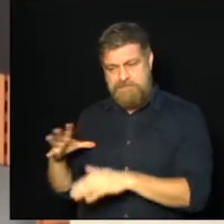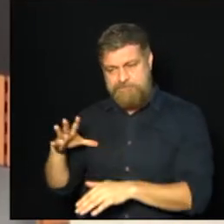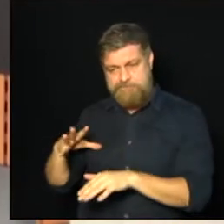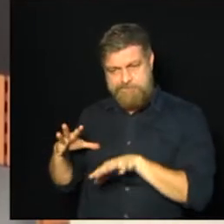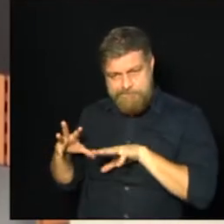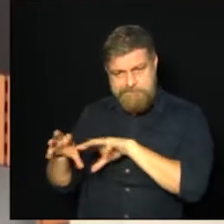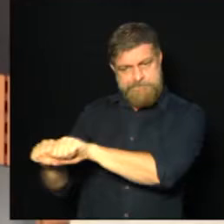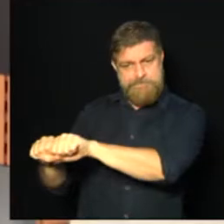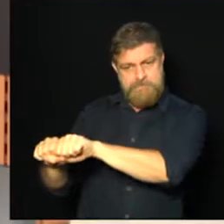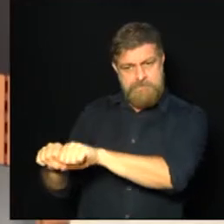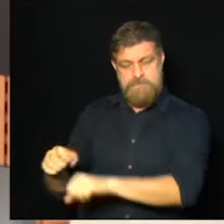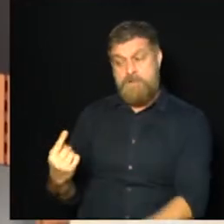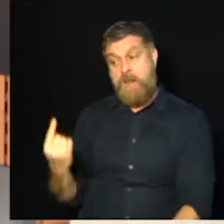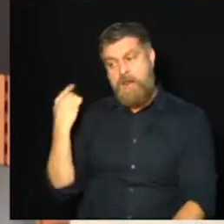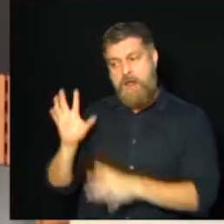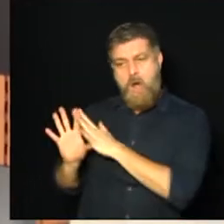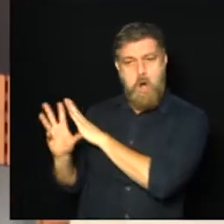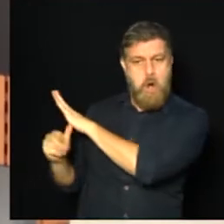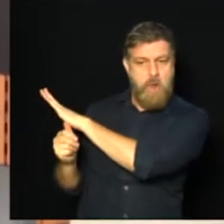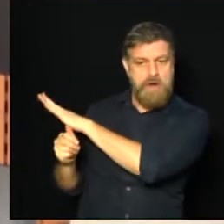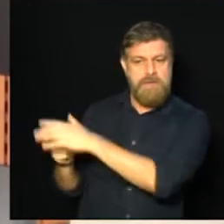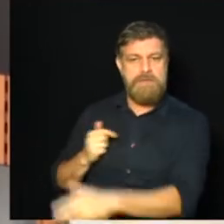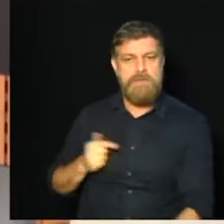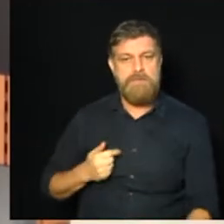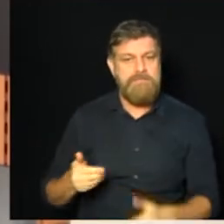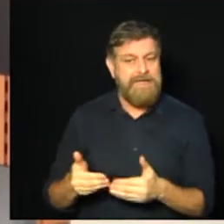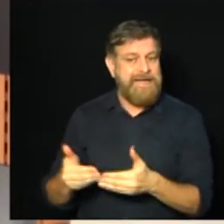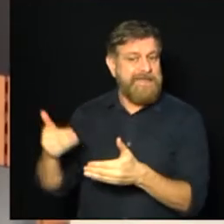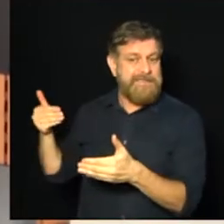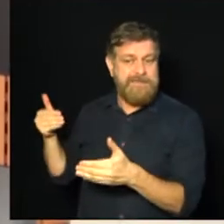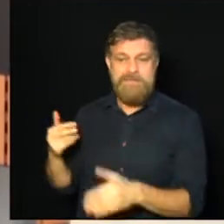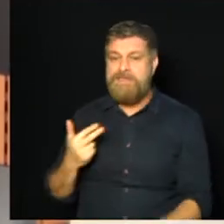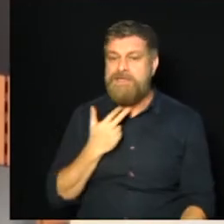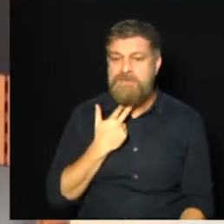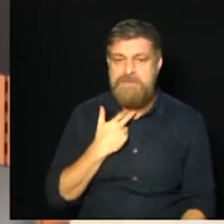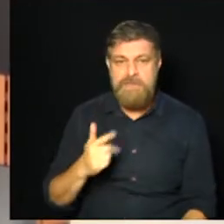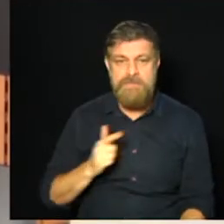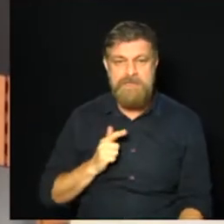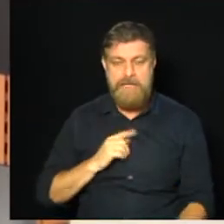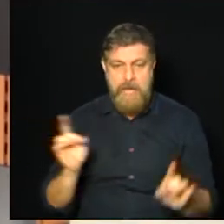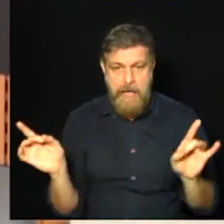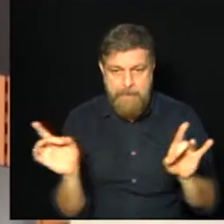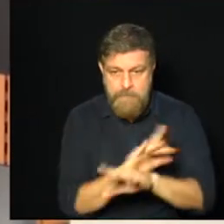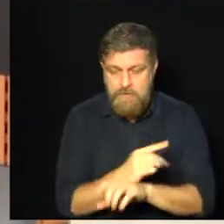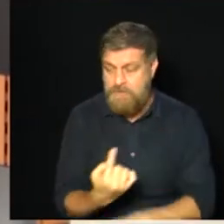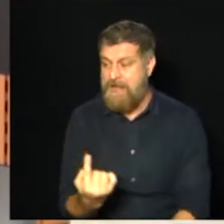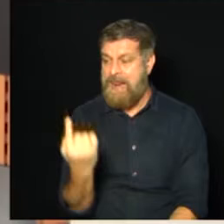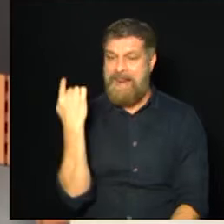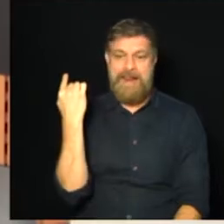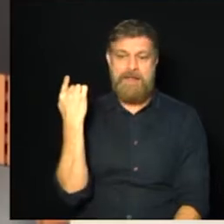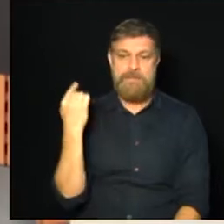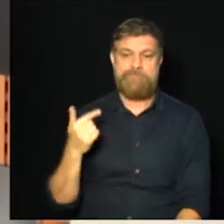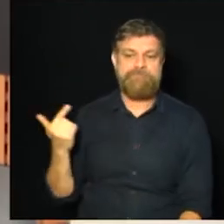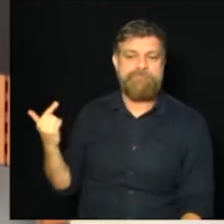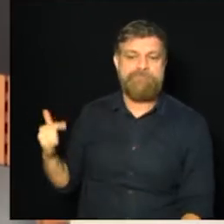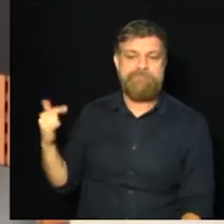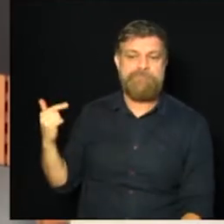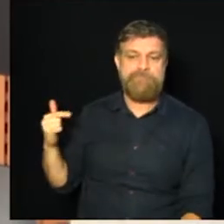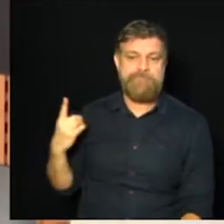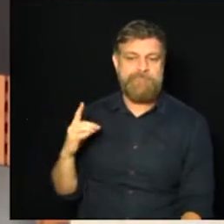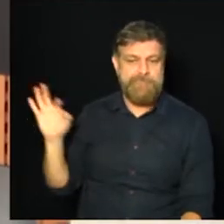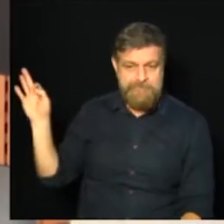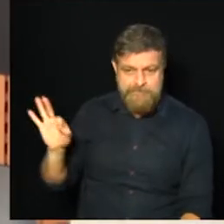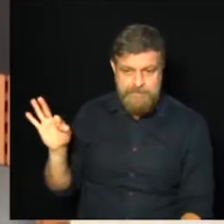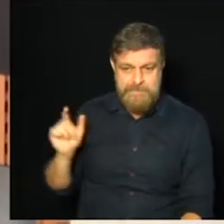feito antecipadamente, então não foi possível ele estar completo no momento que foi colocado. Completo significa com